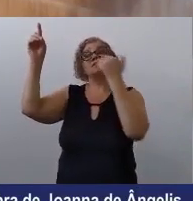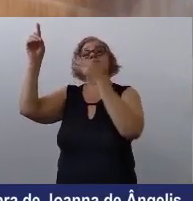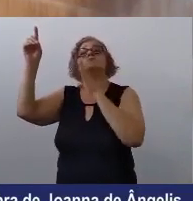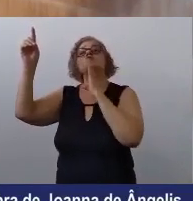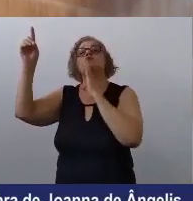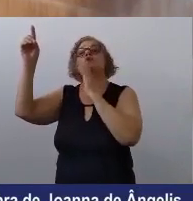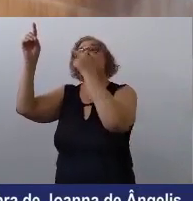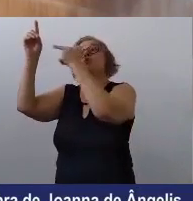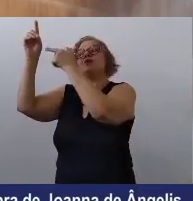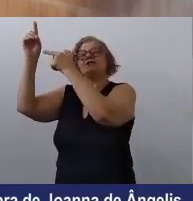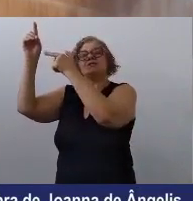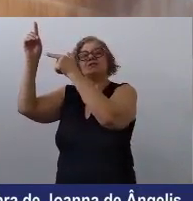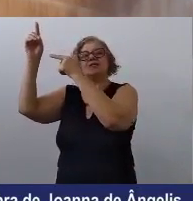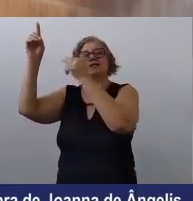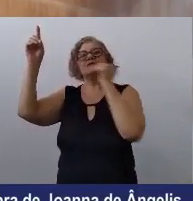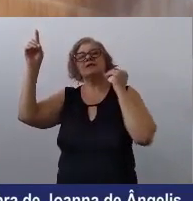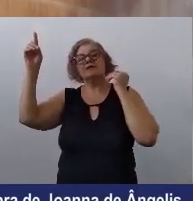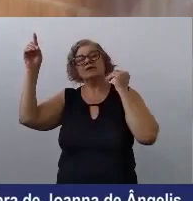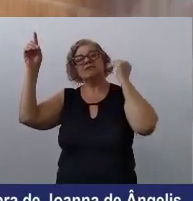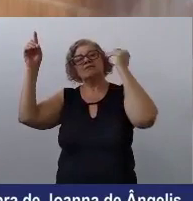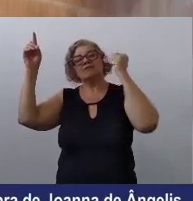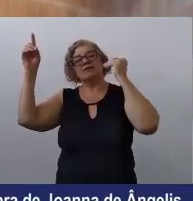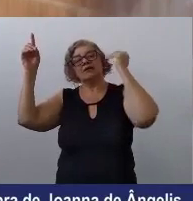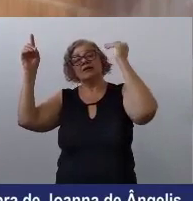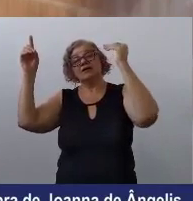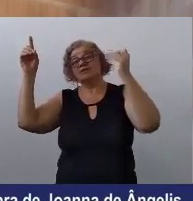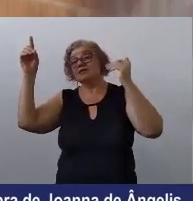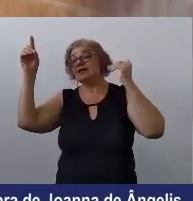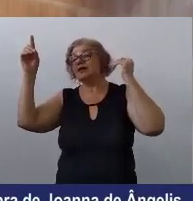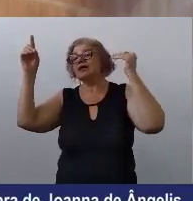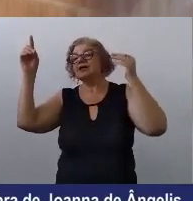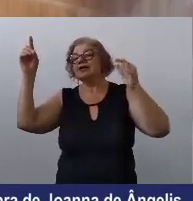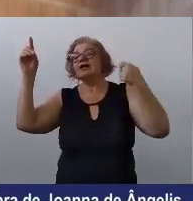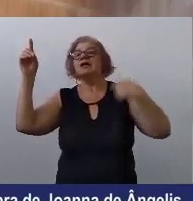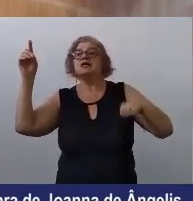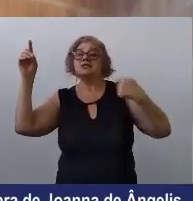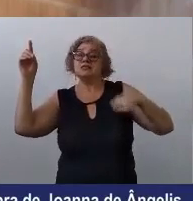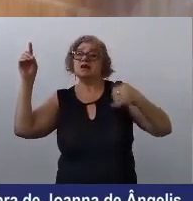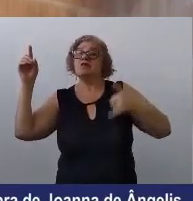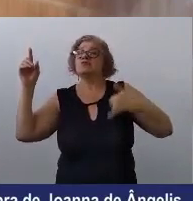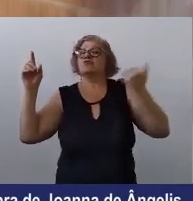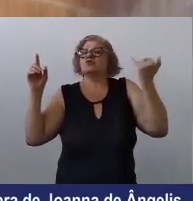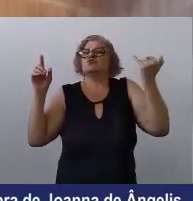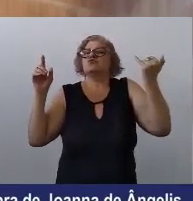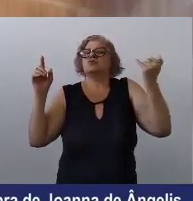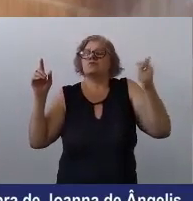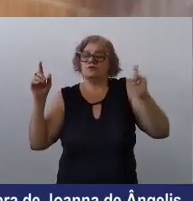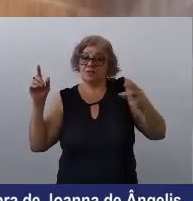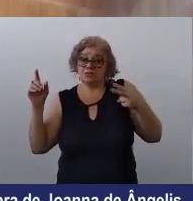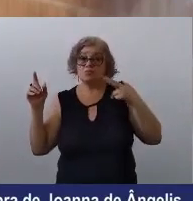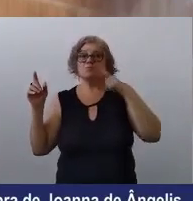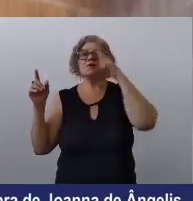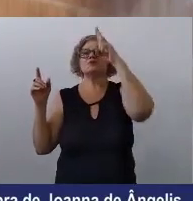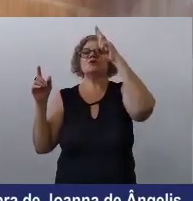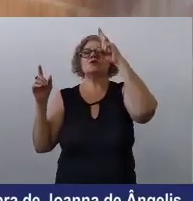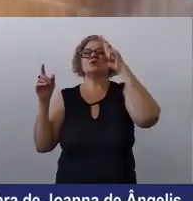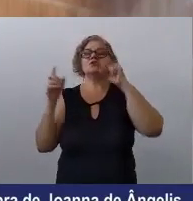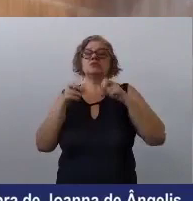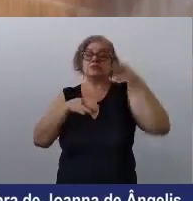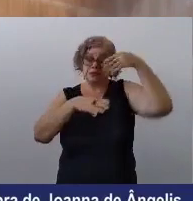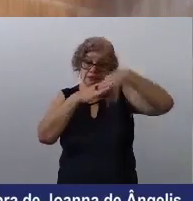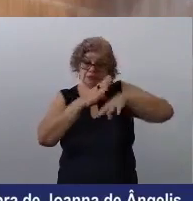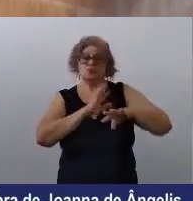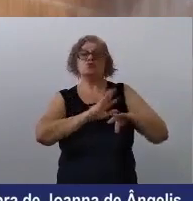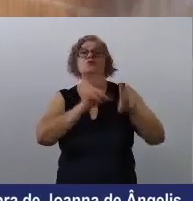amor, fortalecendo e potencializando em nós as virtudes, que é o grande processo do amor que está dentro